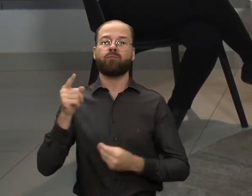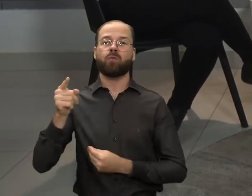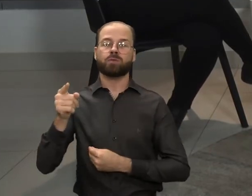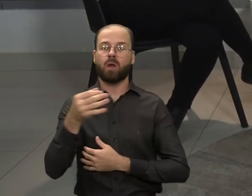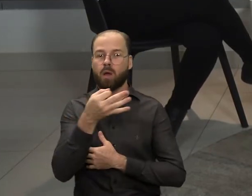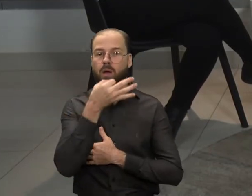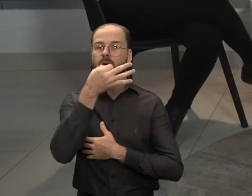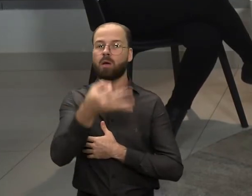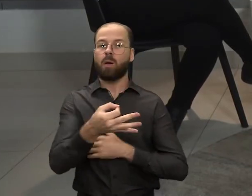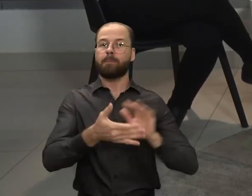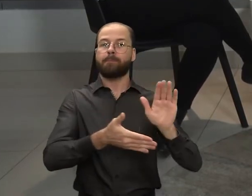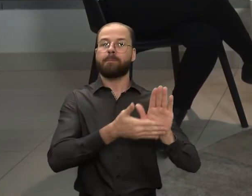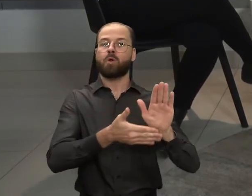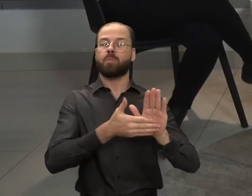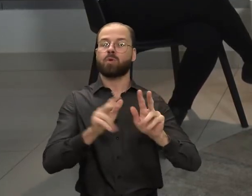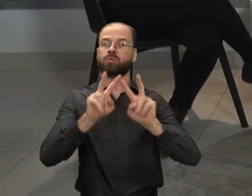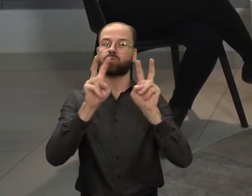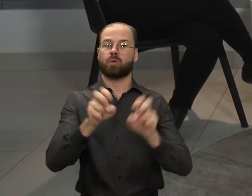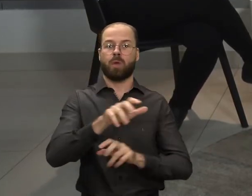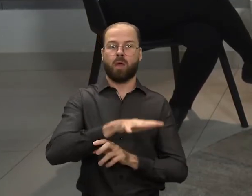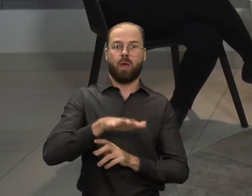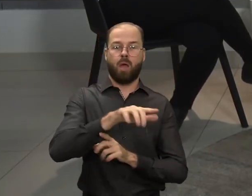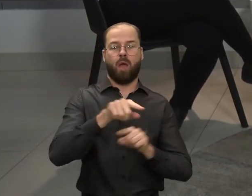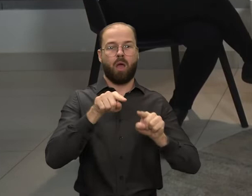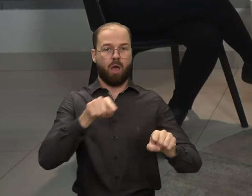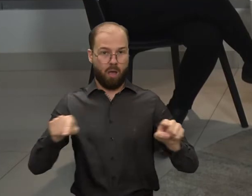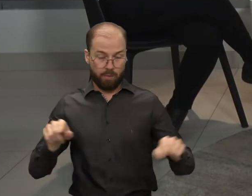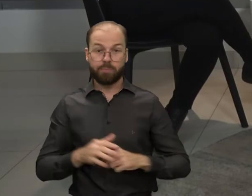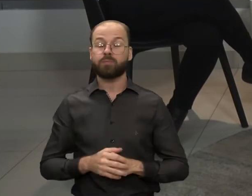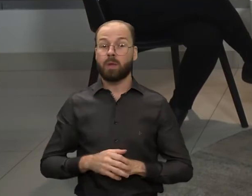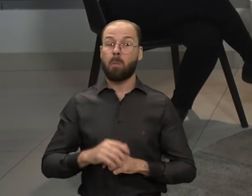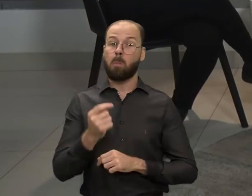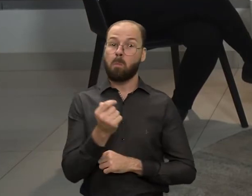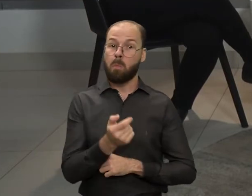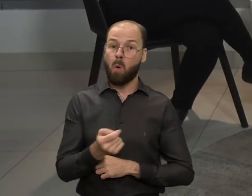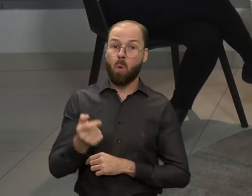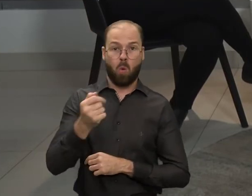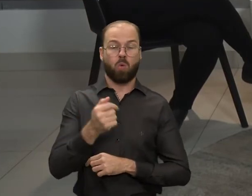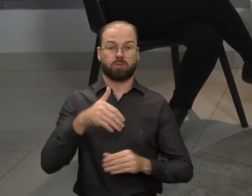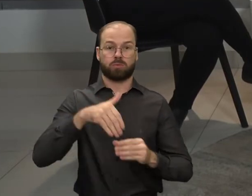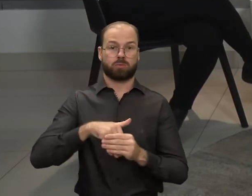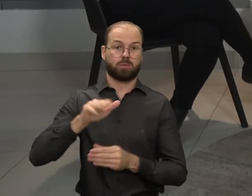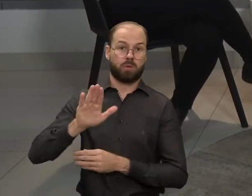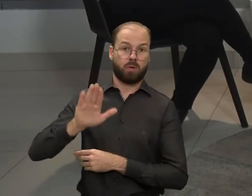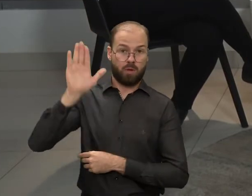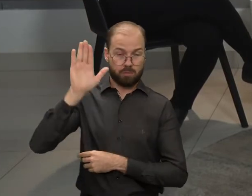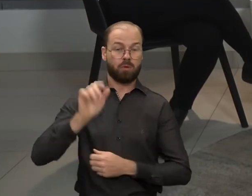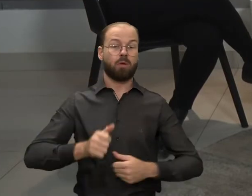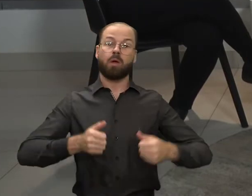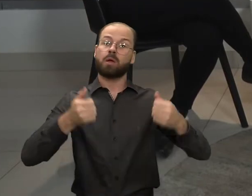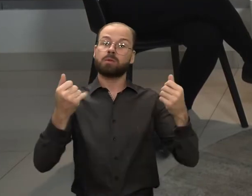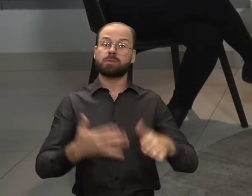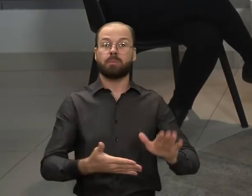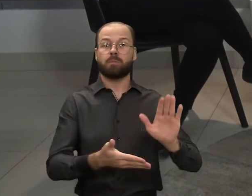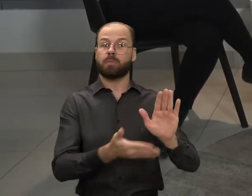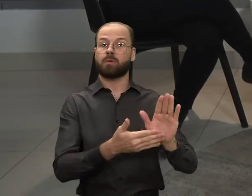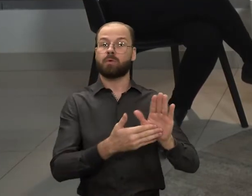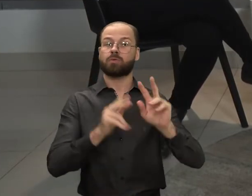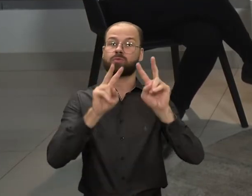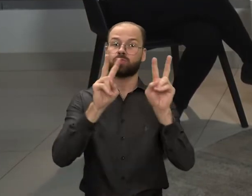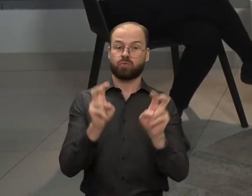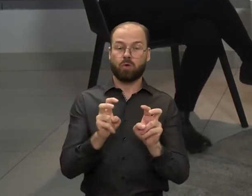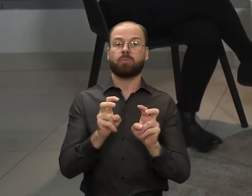em relação a essa área? Poucos candidatos tratam de propostas sobre saneamento ambiental,